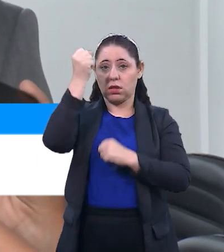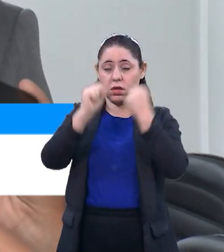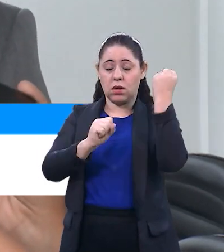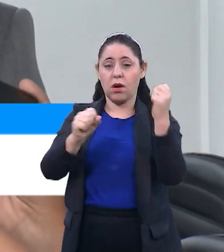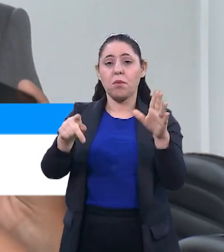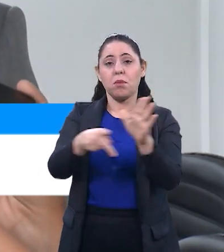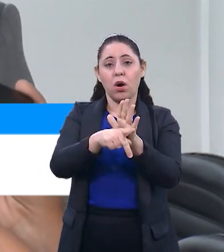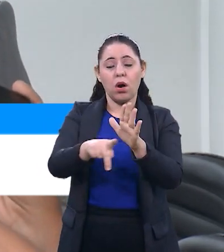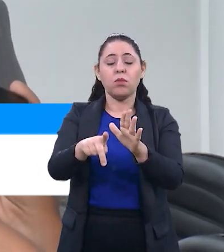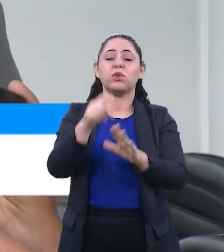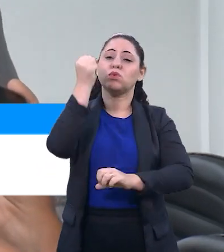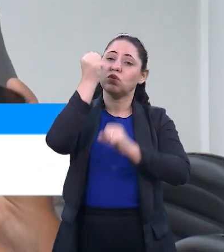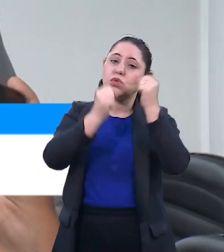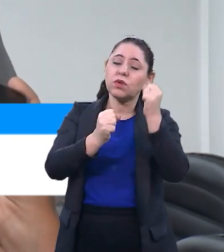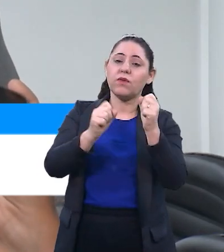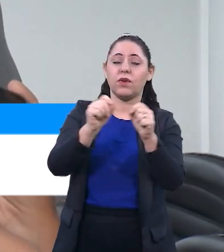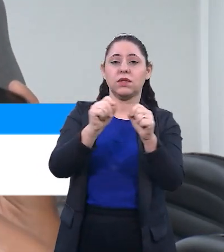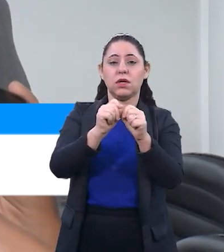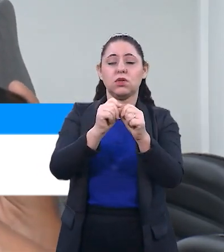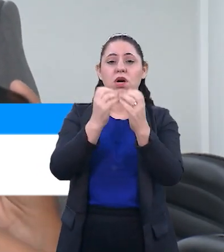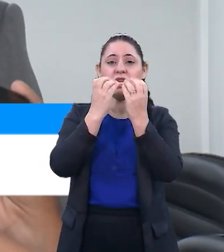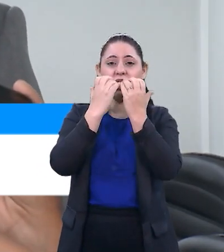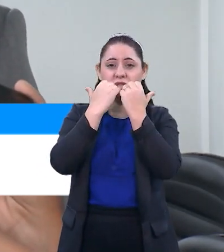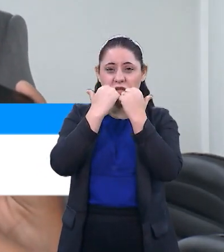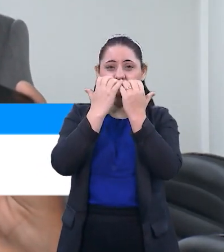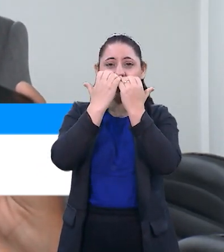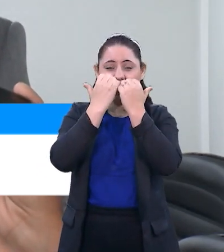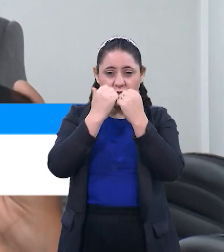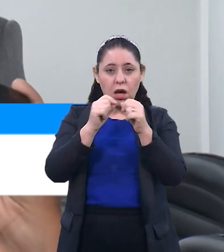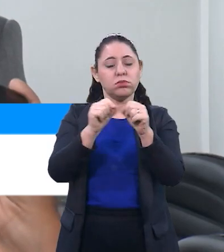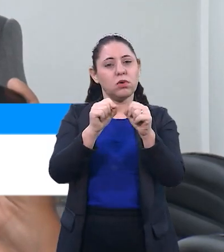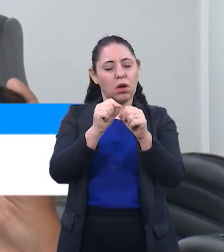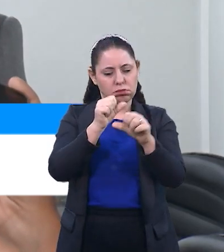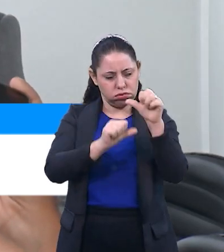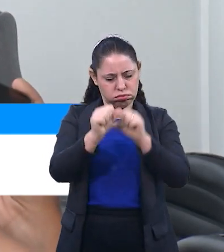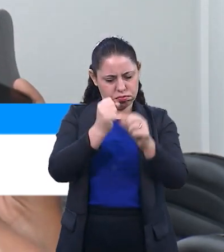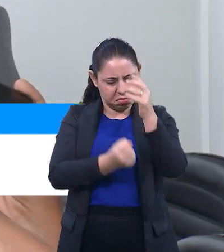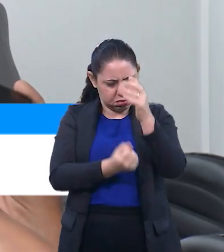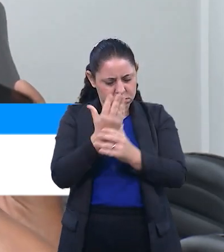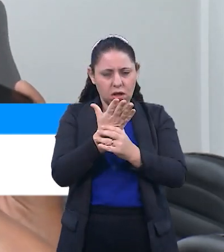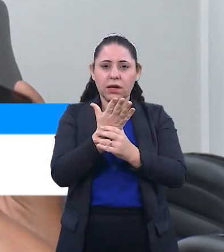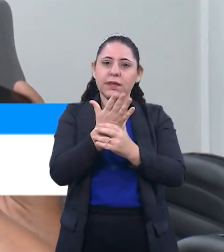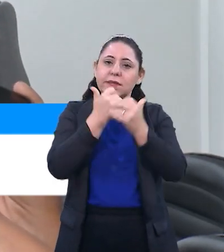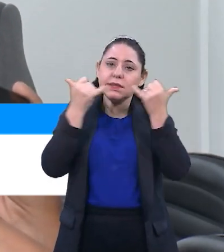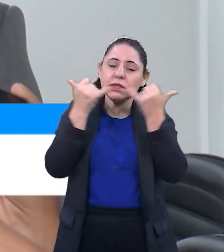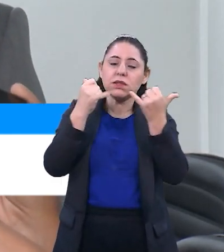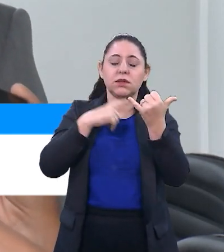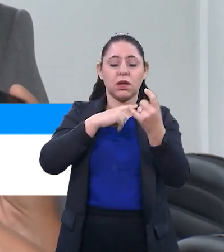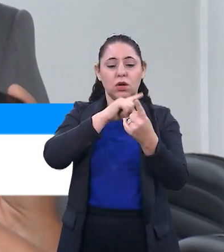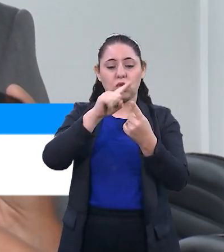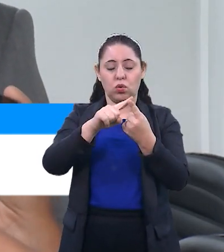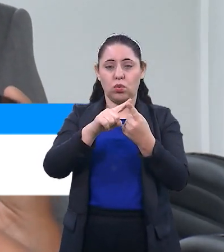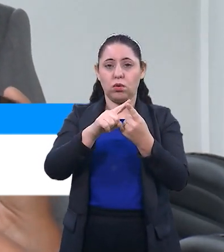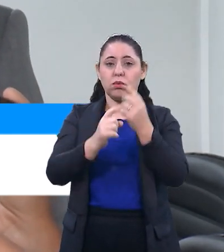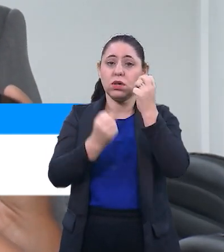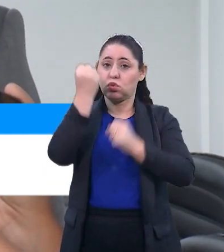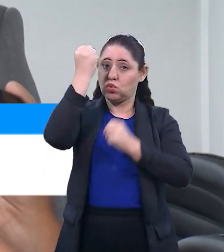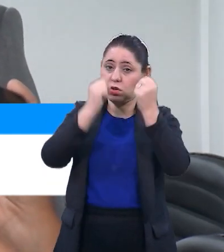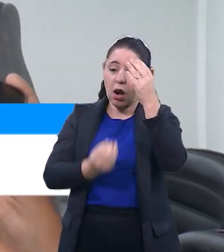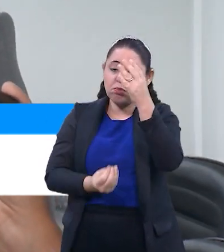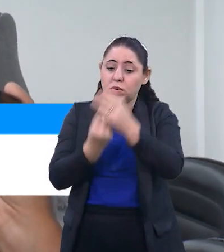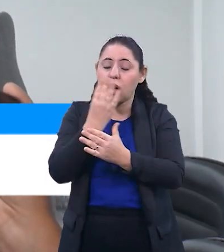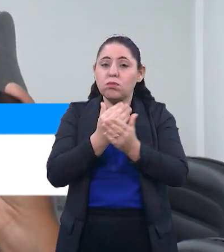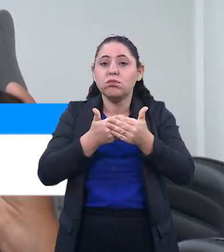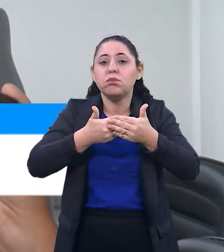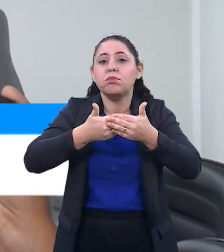usinas de etanol a partir do milho já também funcionando no Mato Grosso do Sul. Temos uma em processo